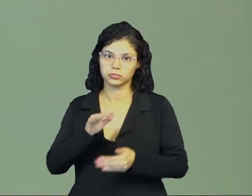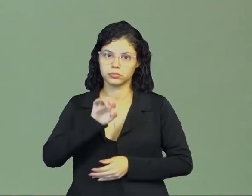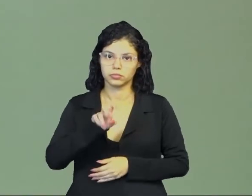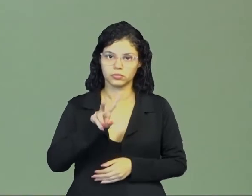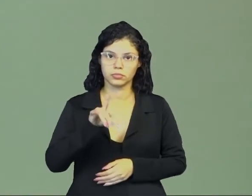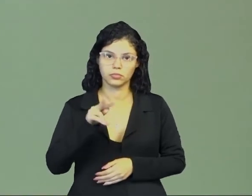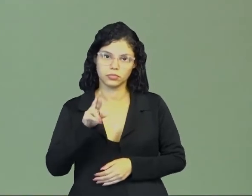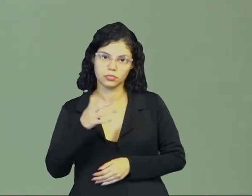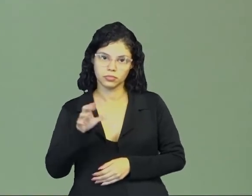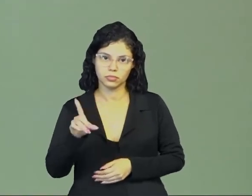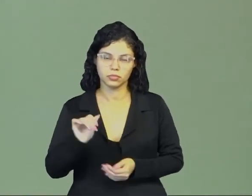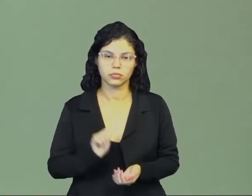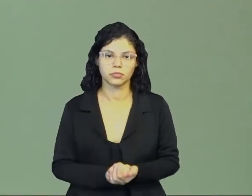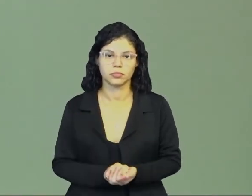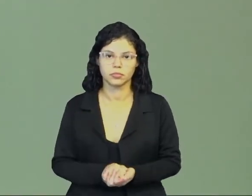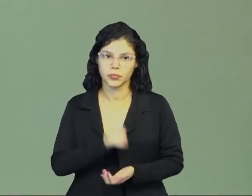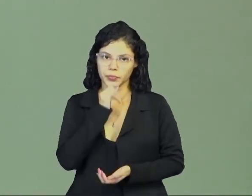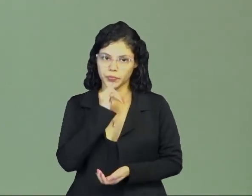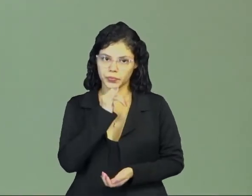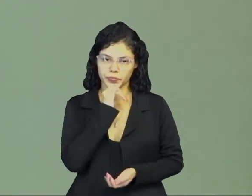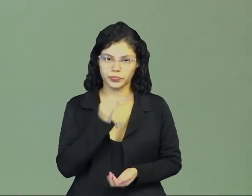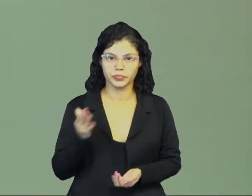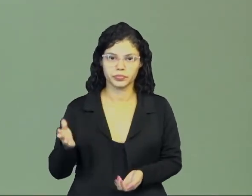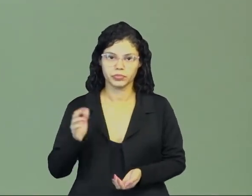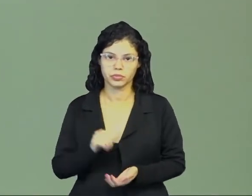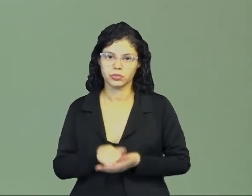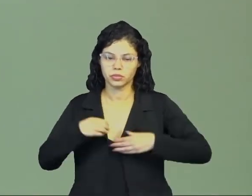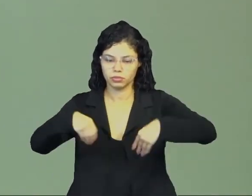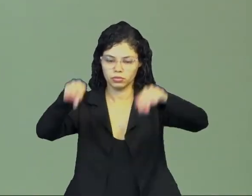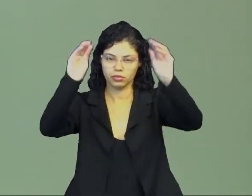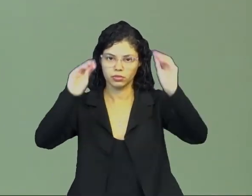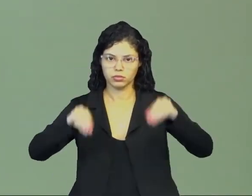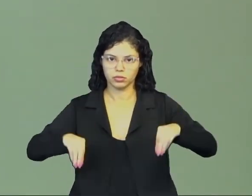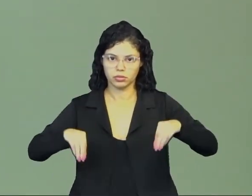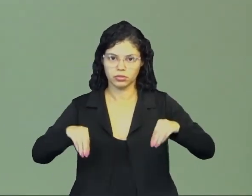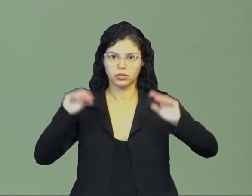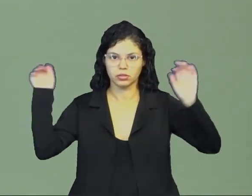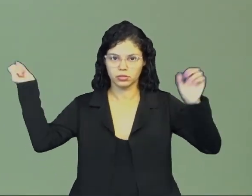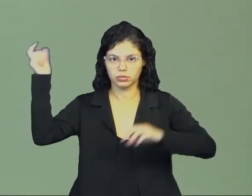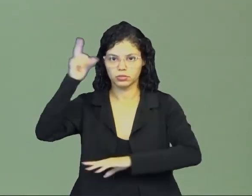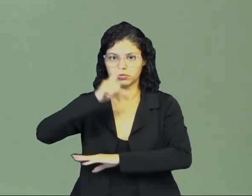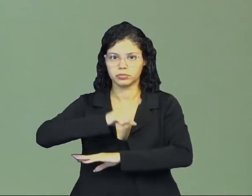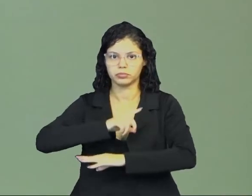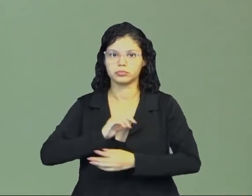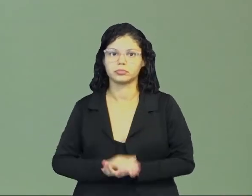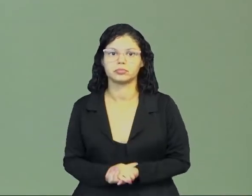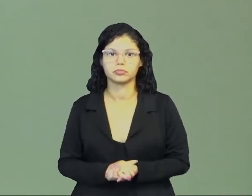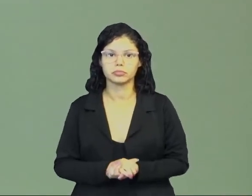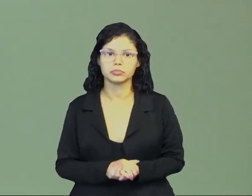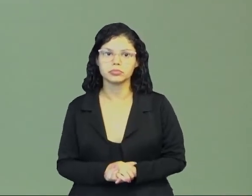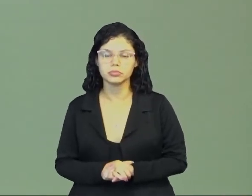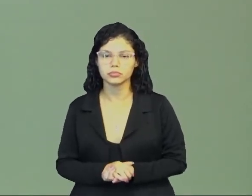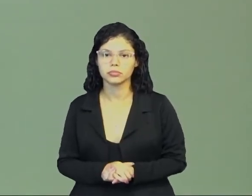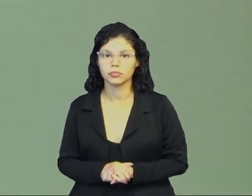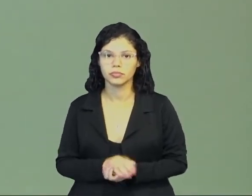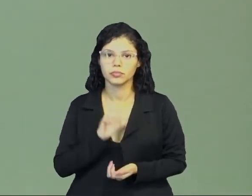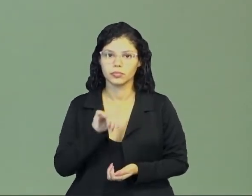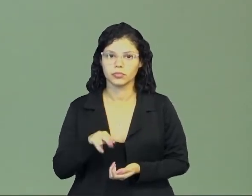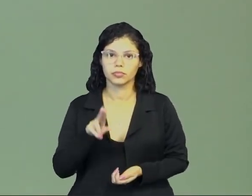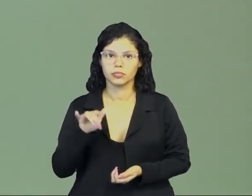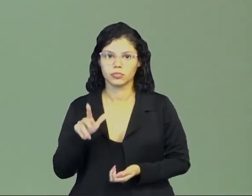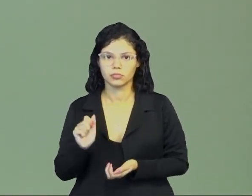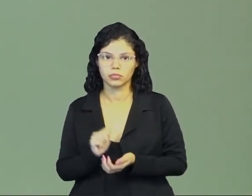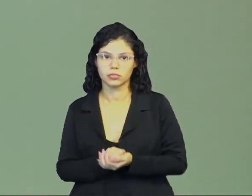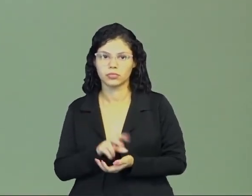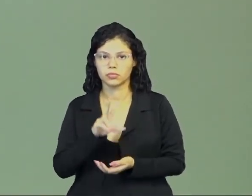da evaporação, que nós temos o exemplo aí da roupa que ela está secando ao sol. Então a roupa ela está molhada, estado